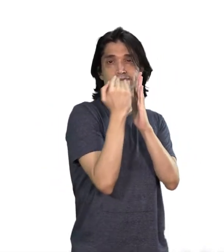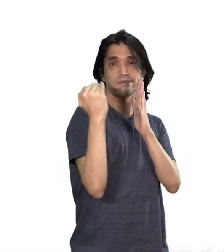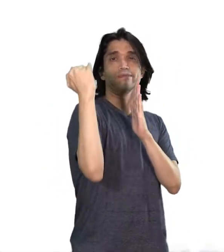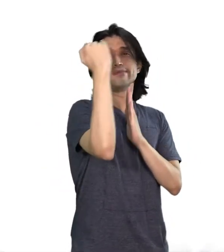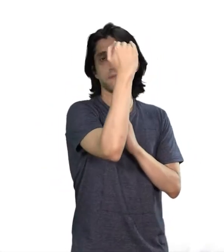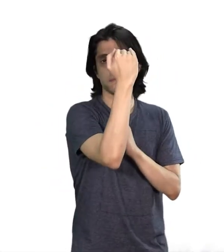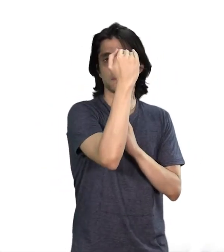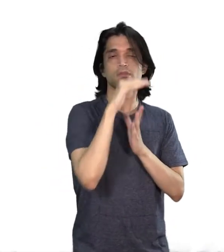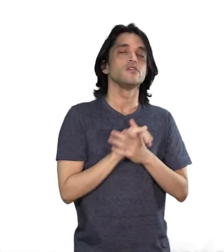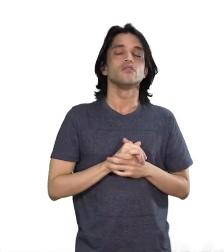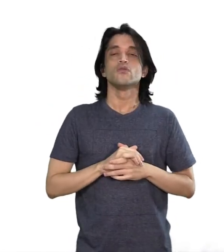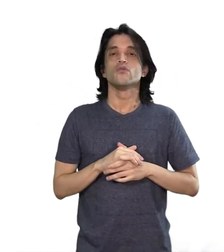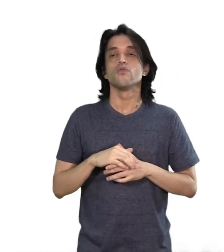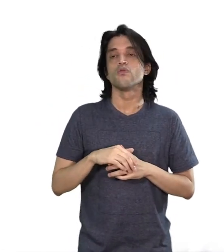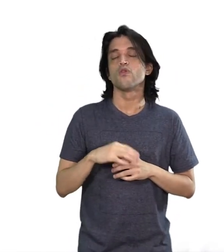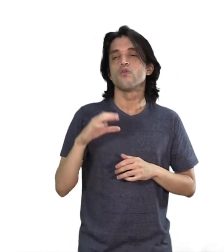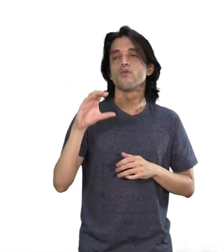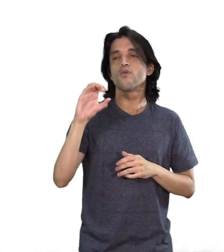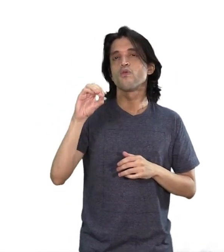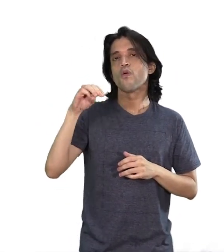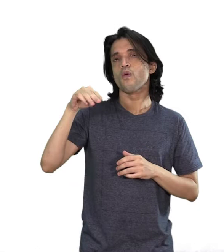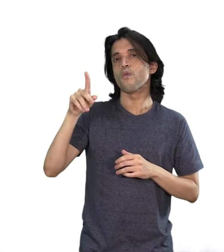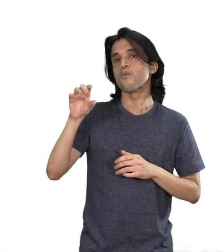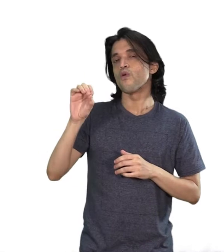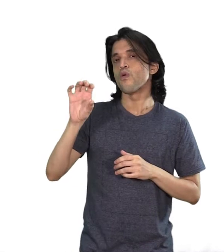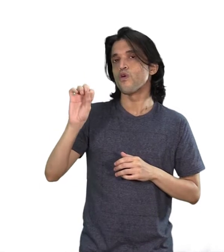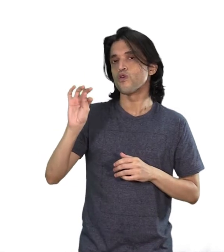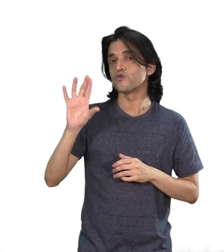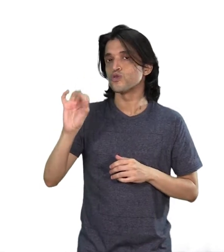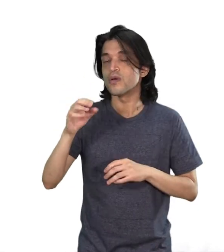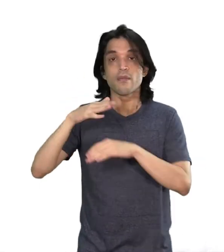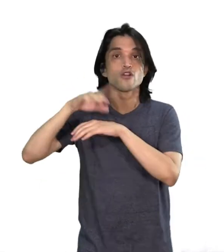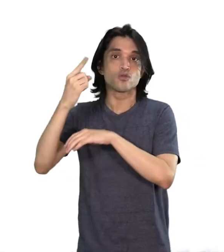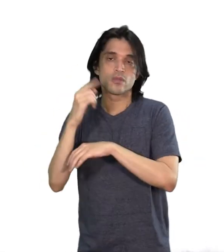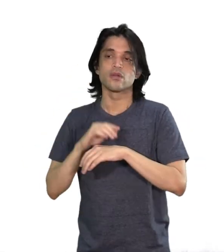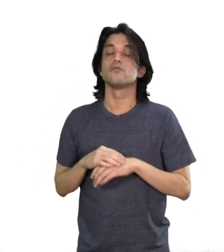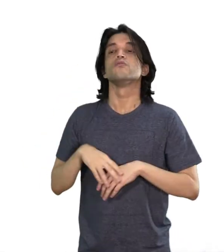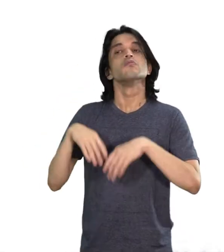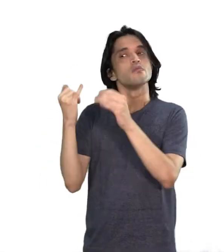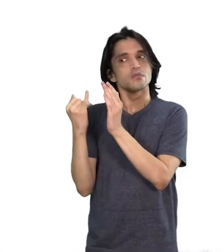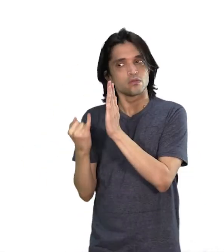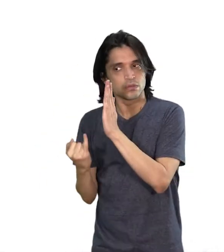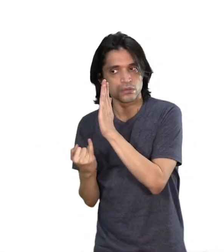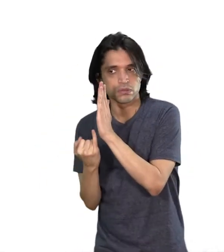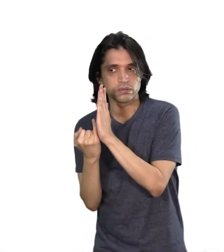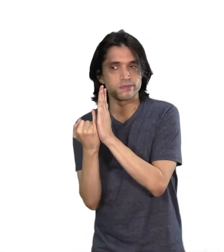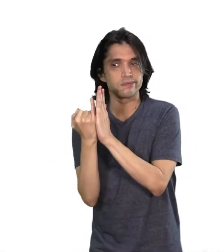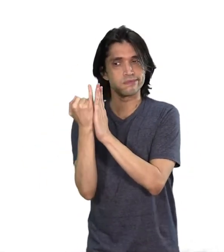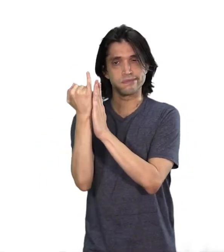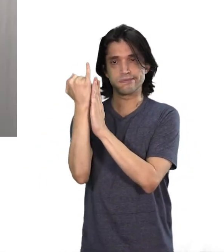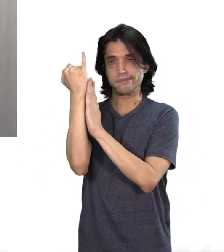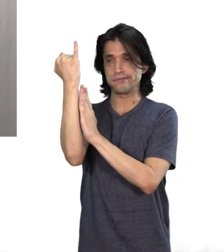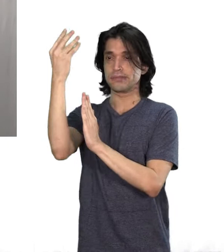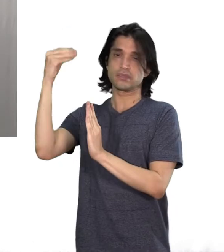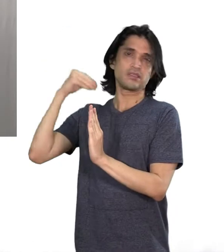composto é formado por mais de uma oração. A inflação continua alta e os salários continuam